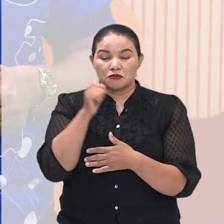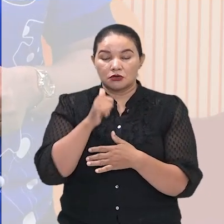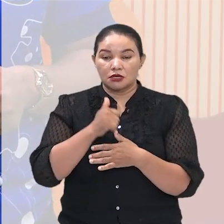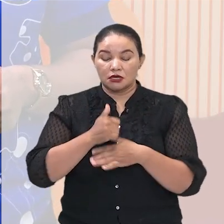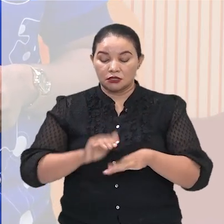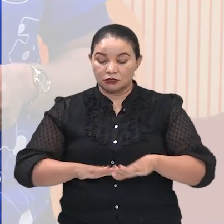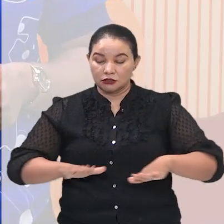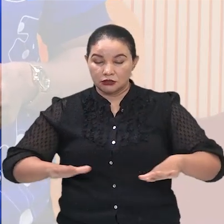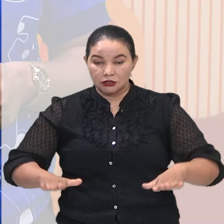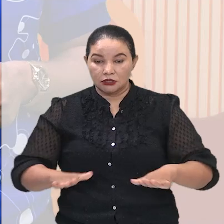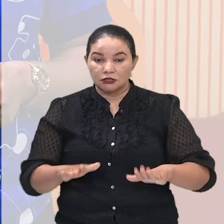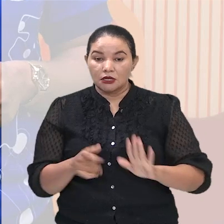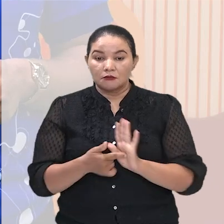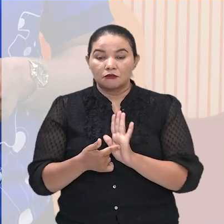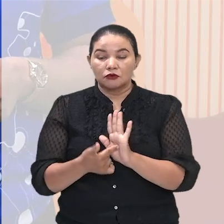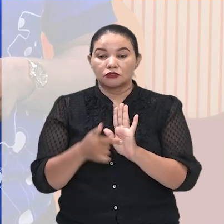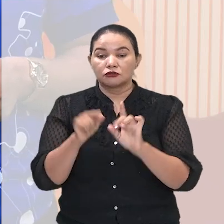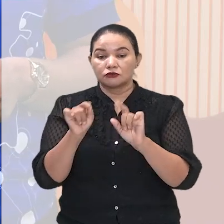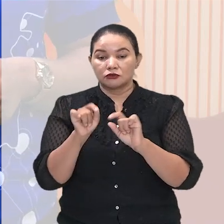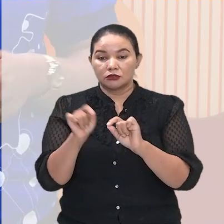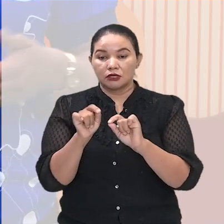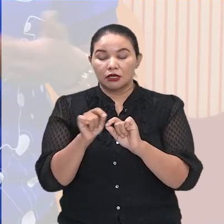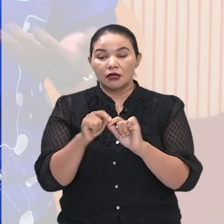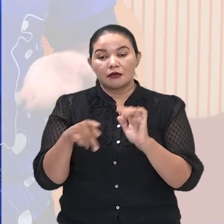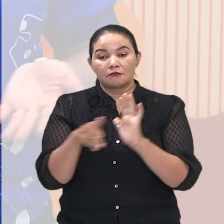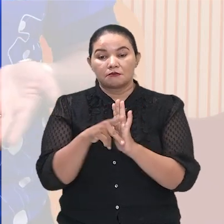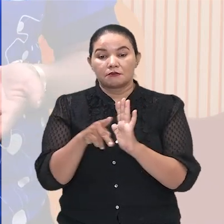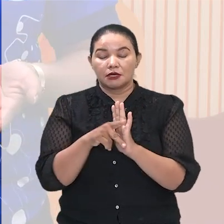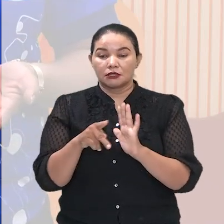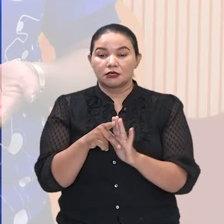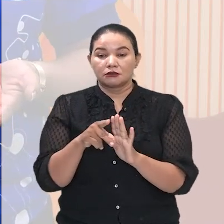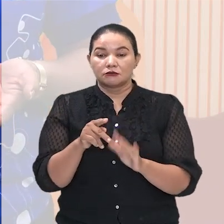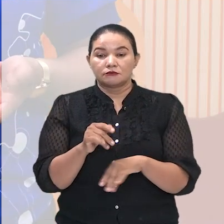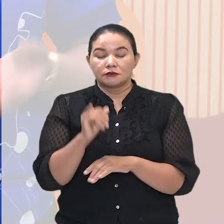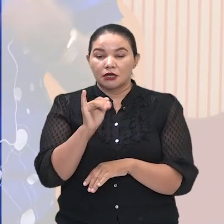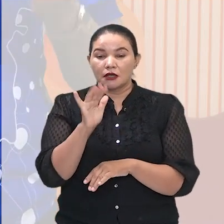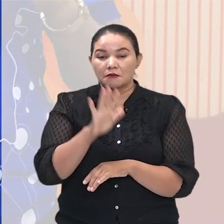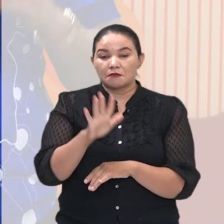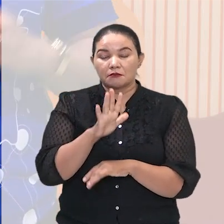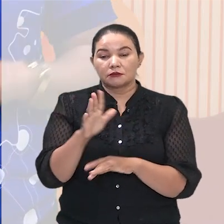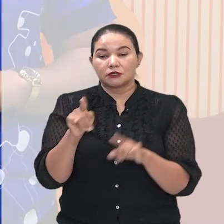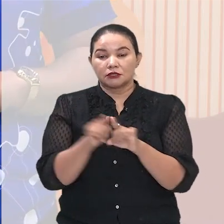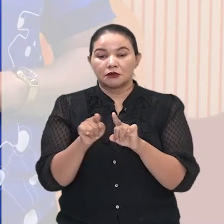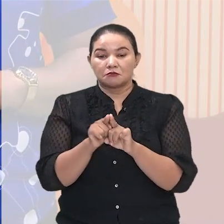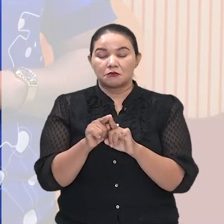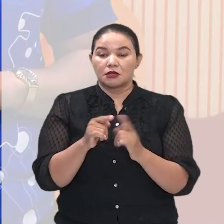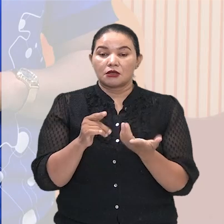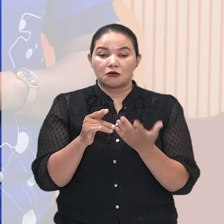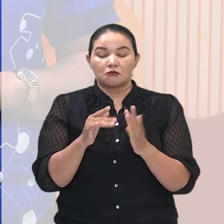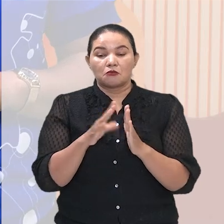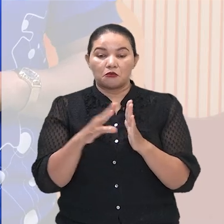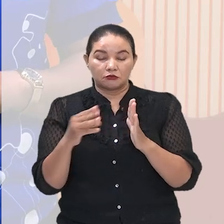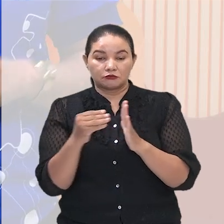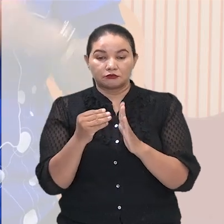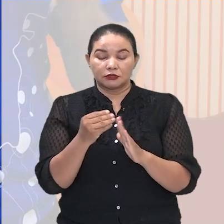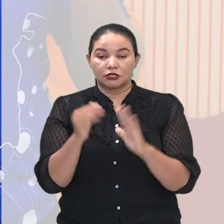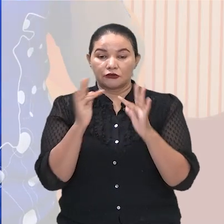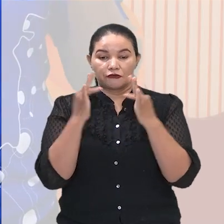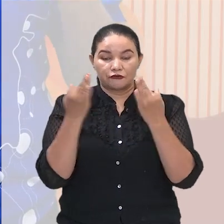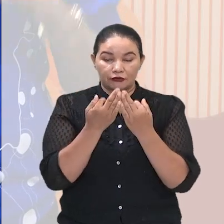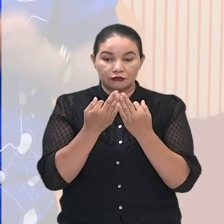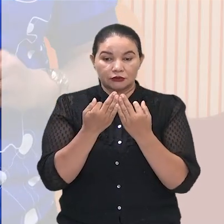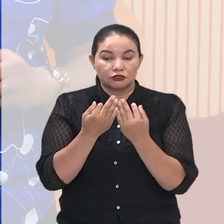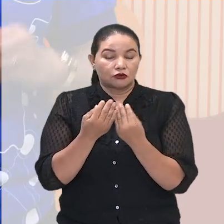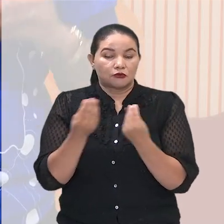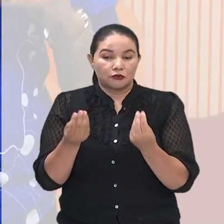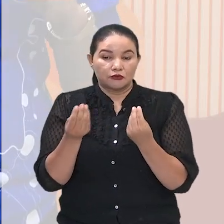são retratados como parte do status e da imagem do funcionário público, enfatizando o papel da família como